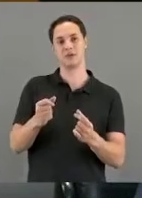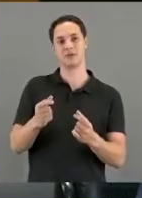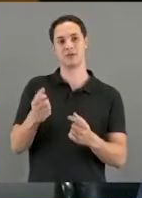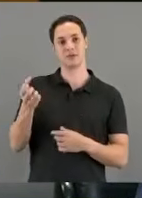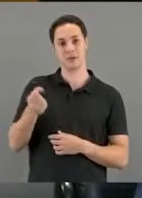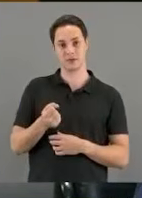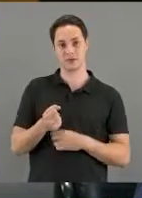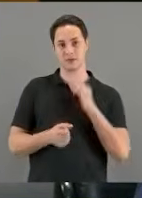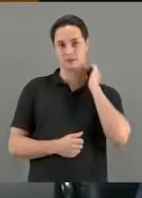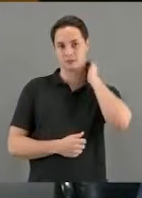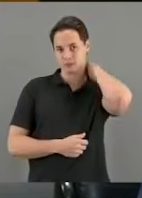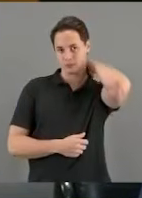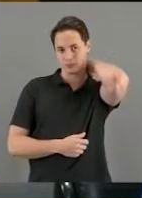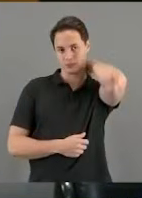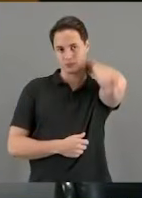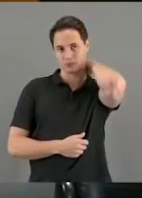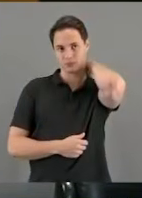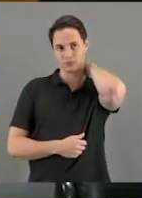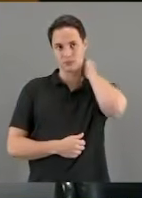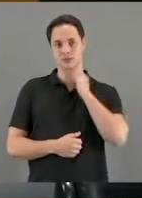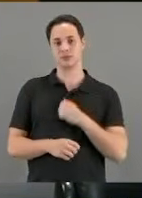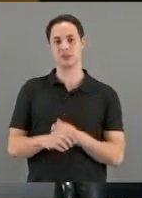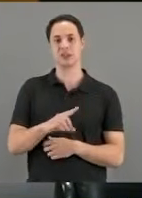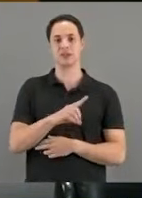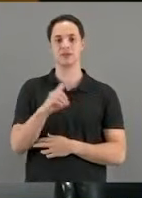senhor presidente. Dia